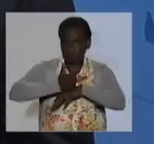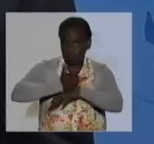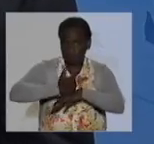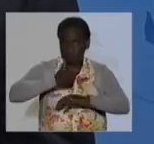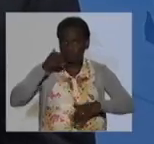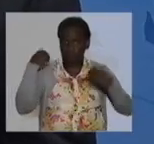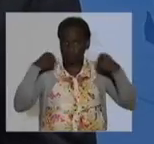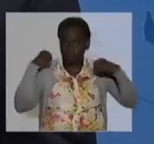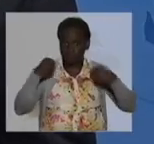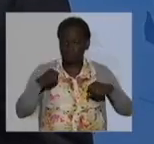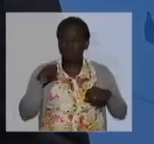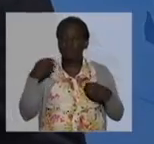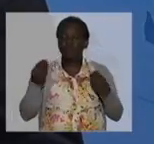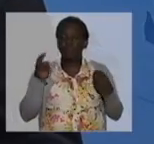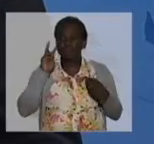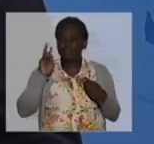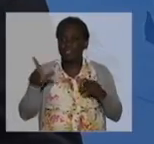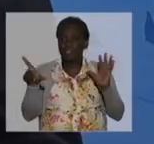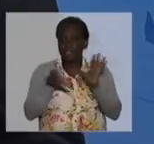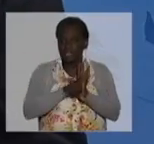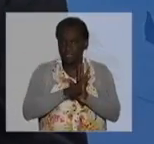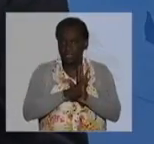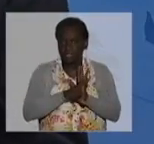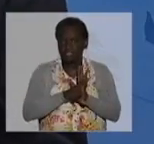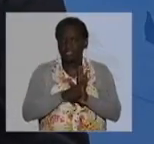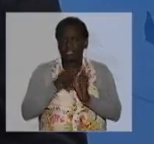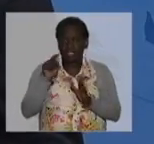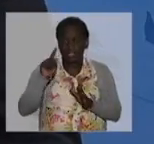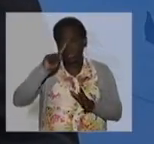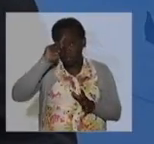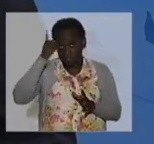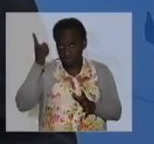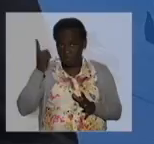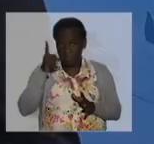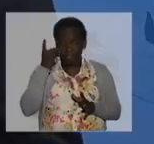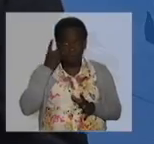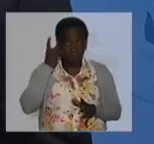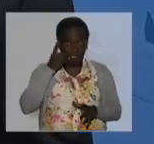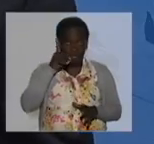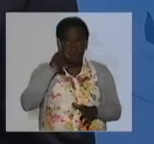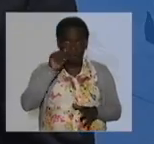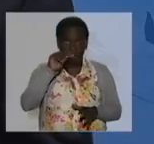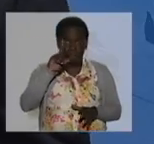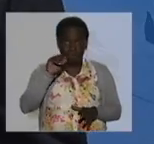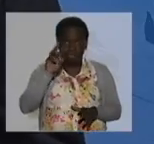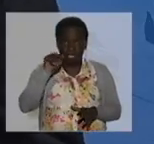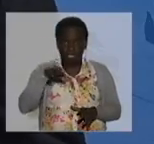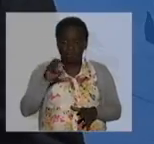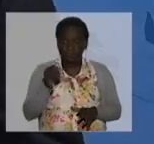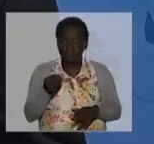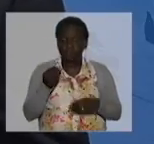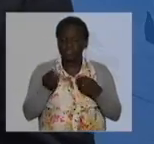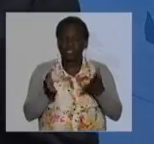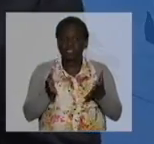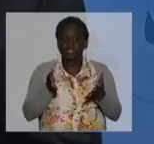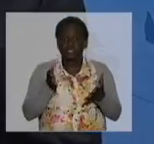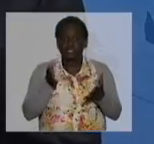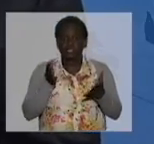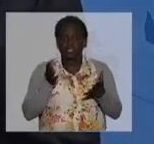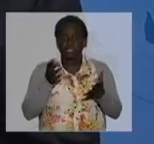física, como é que encara esta lei que foi idealizada pelo deputado Paulo Ramos, no